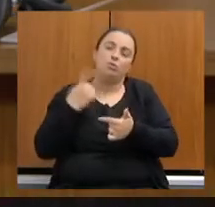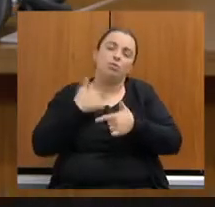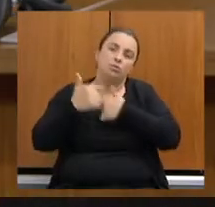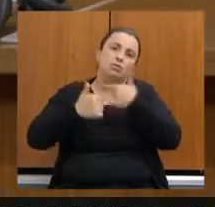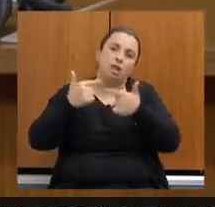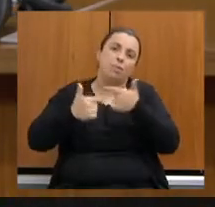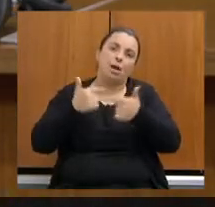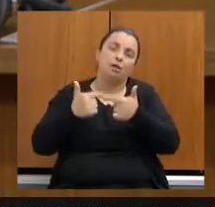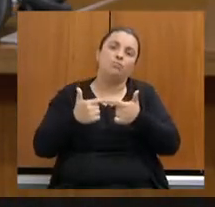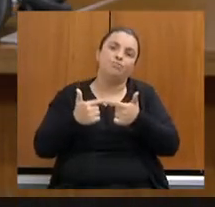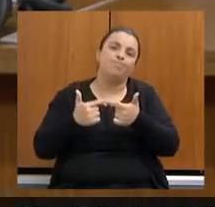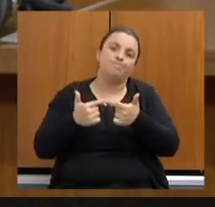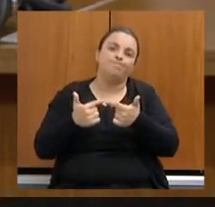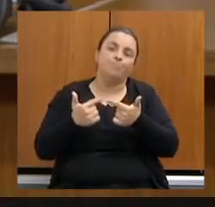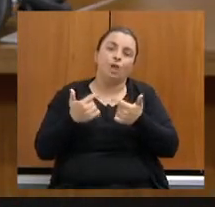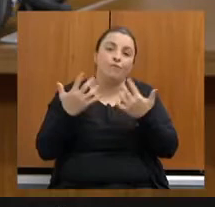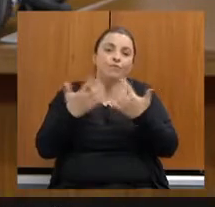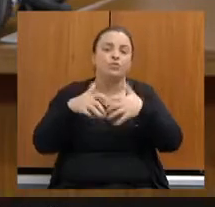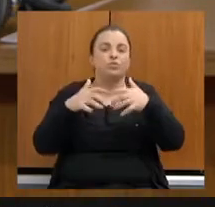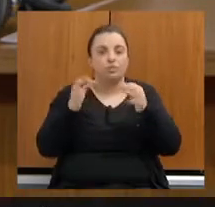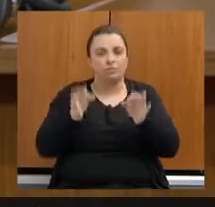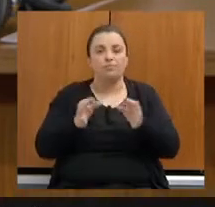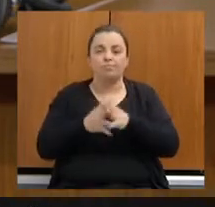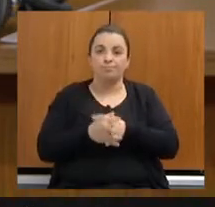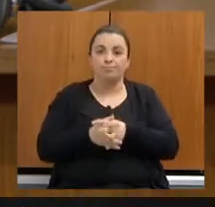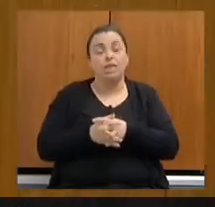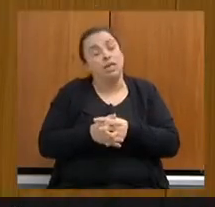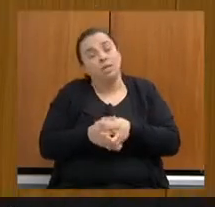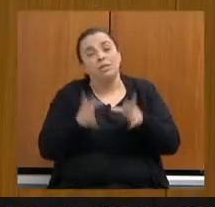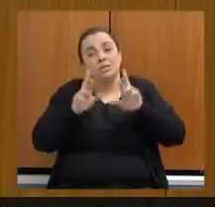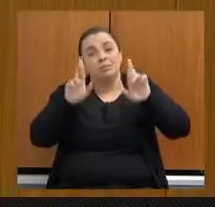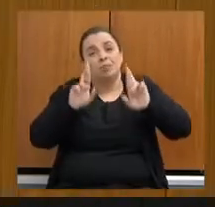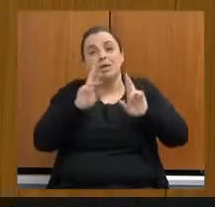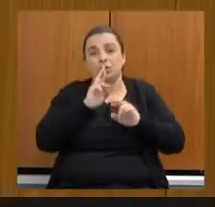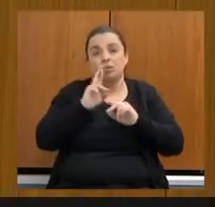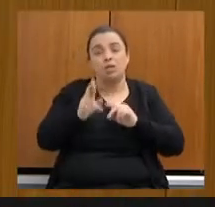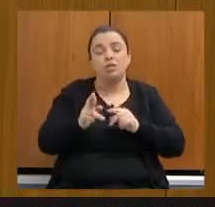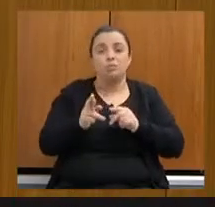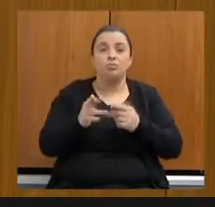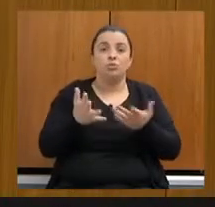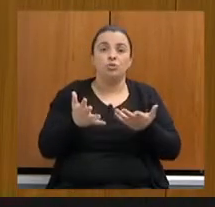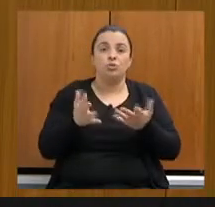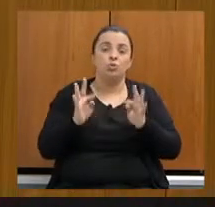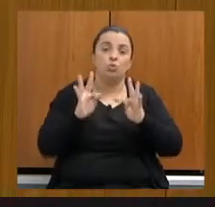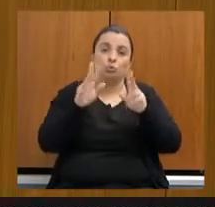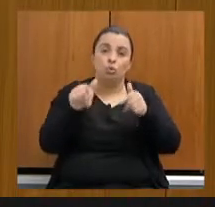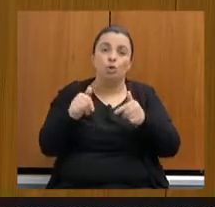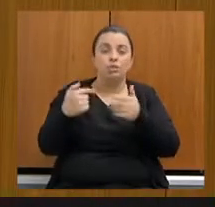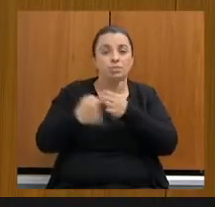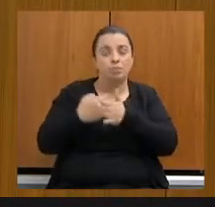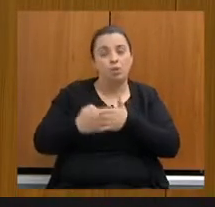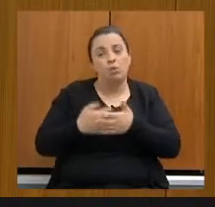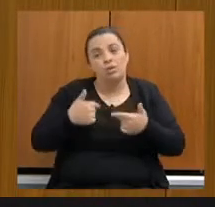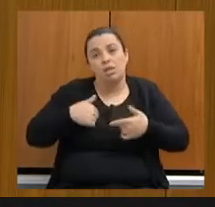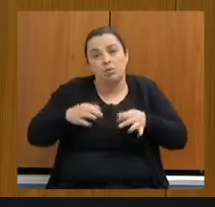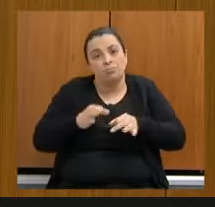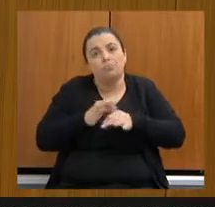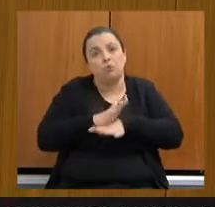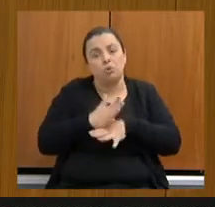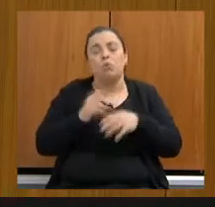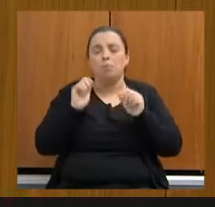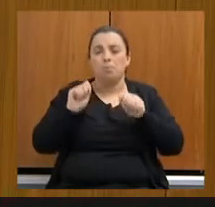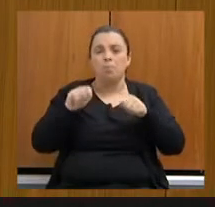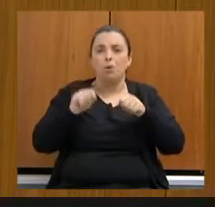lá é Espero que tenha respondido e coloca aqui esse posição